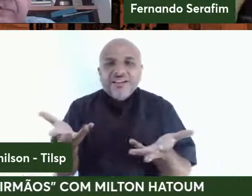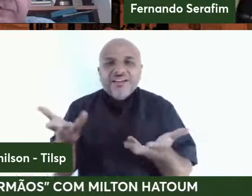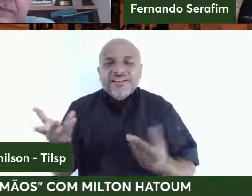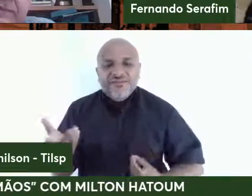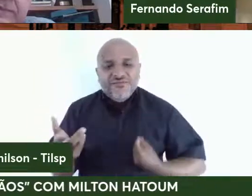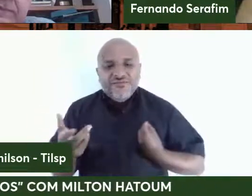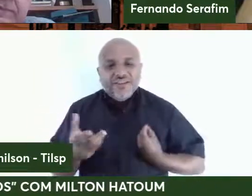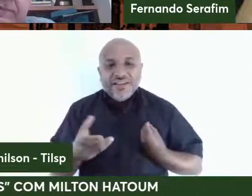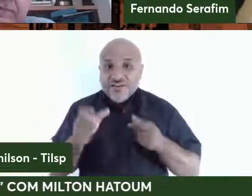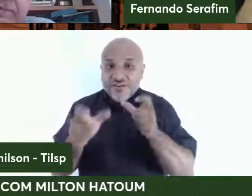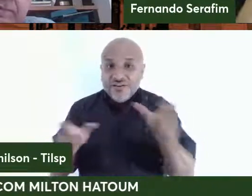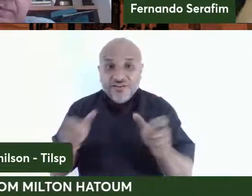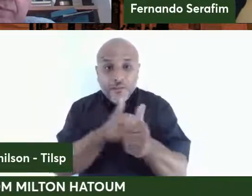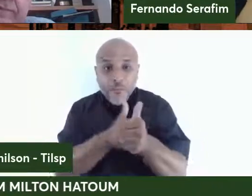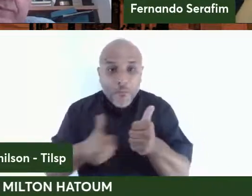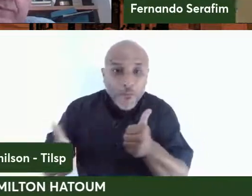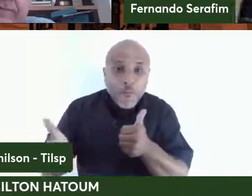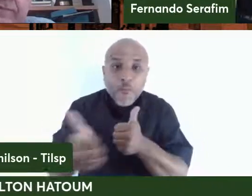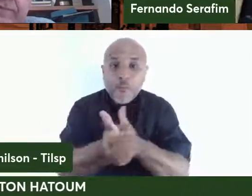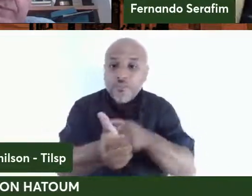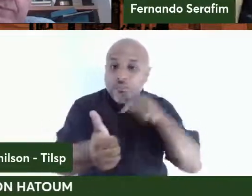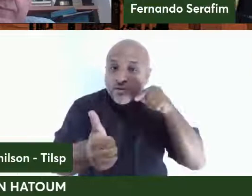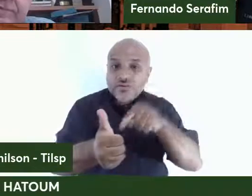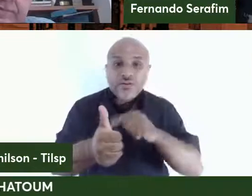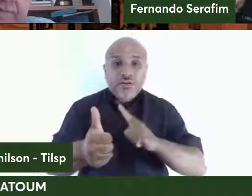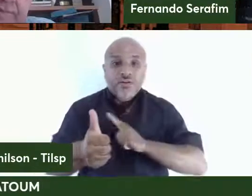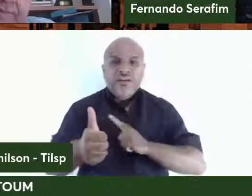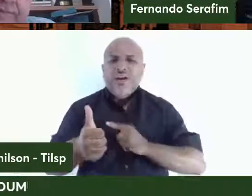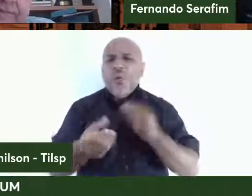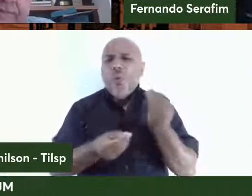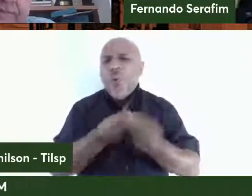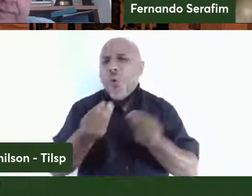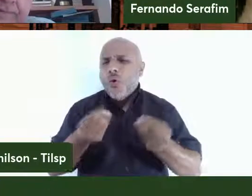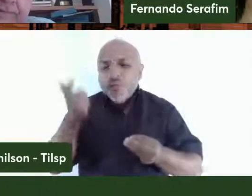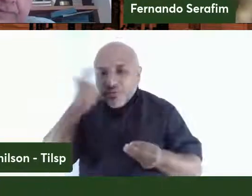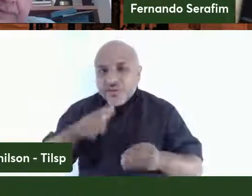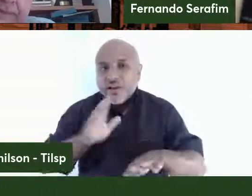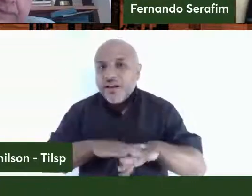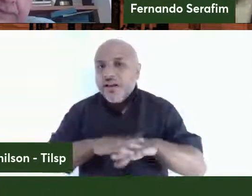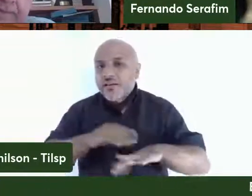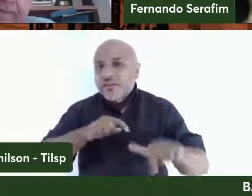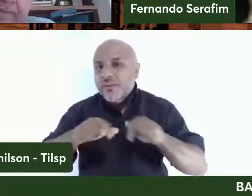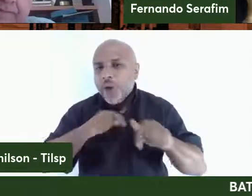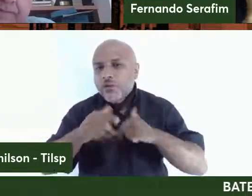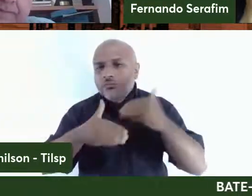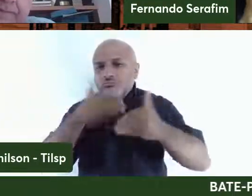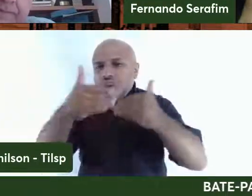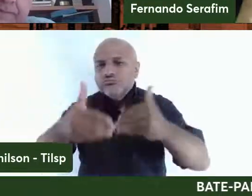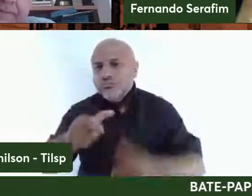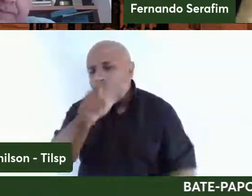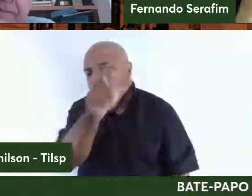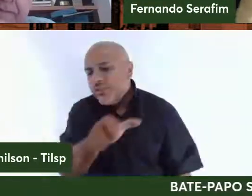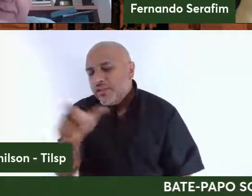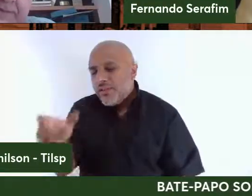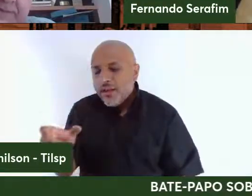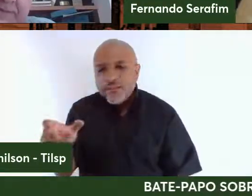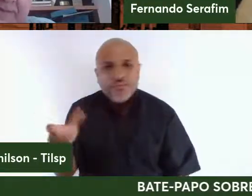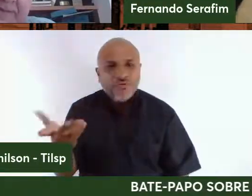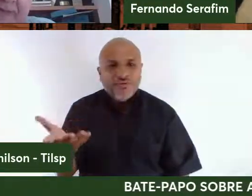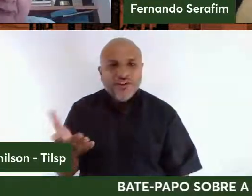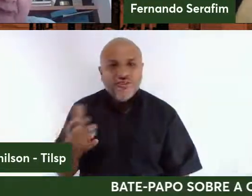dos personagens, esse protagonismo que ela acaba tendo. Como é que você trabalhou a construção dessa personagem, da Zana?